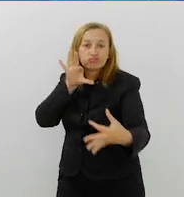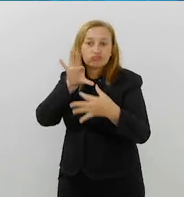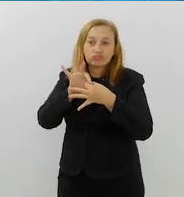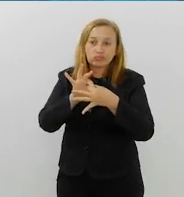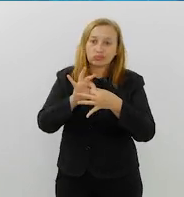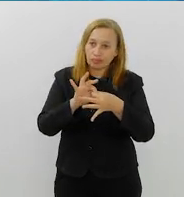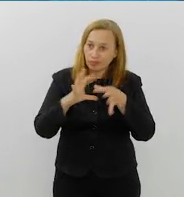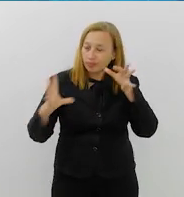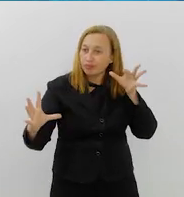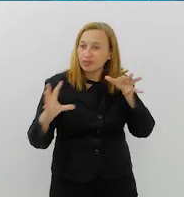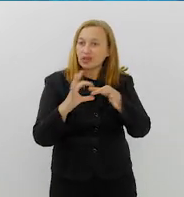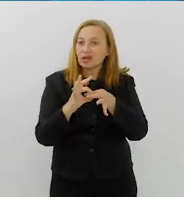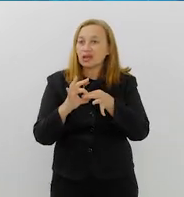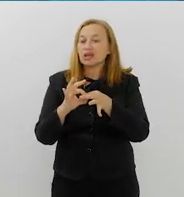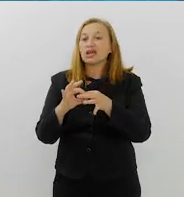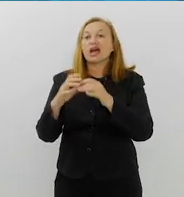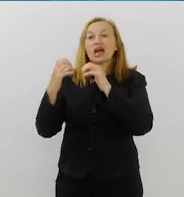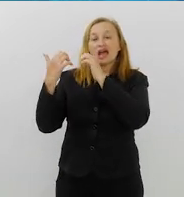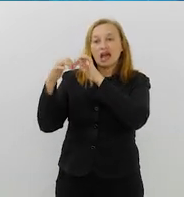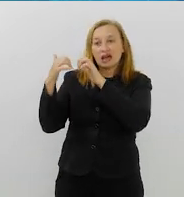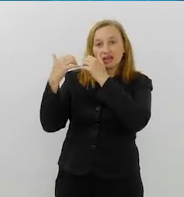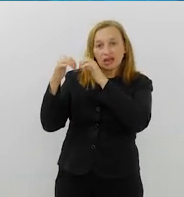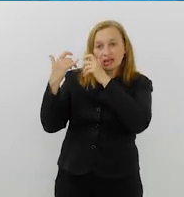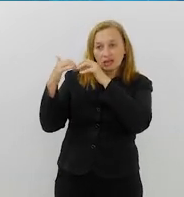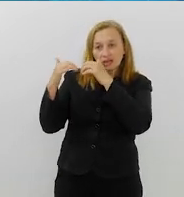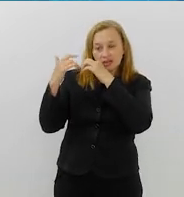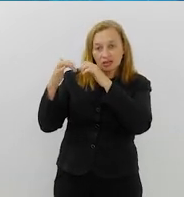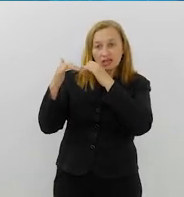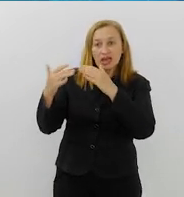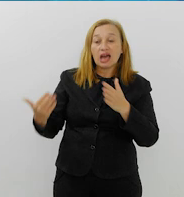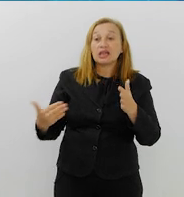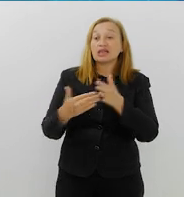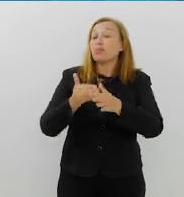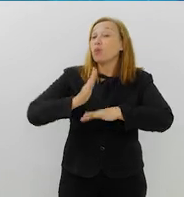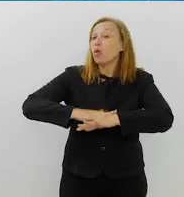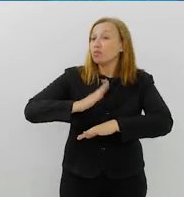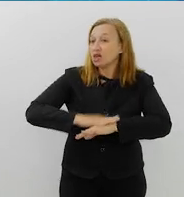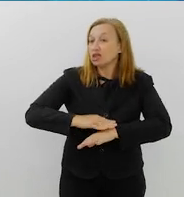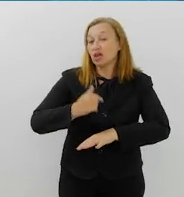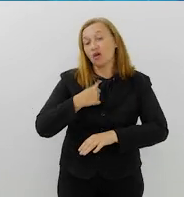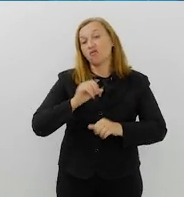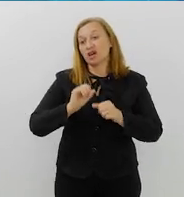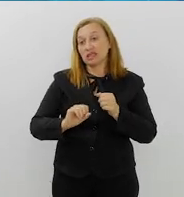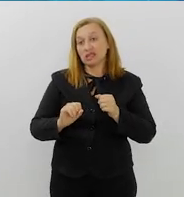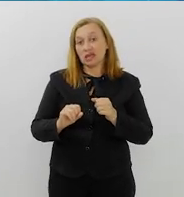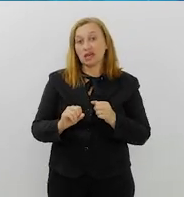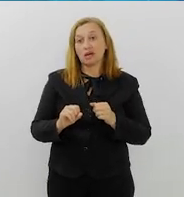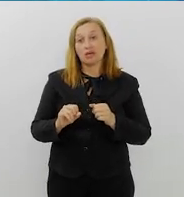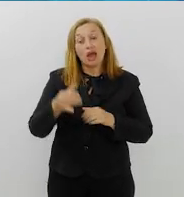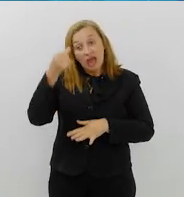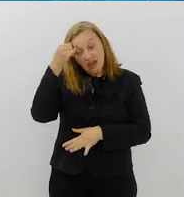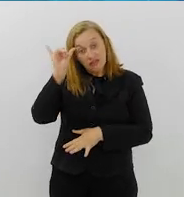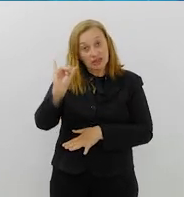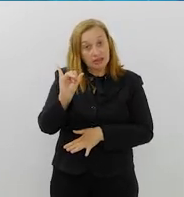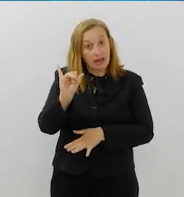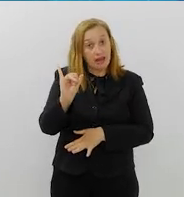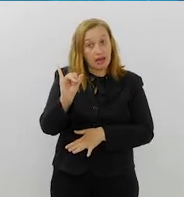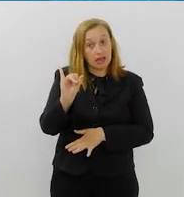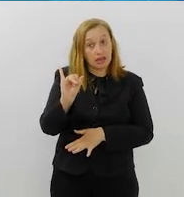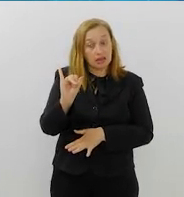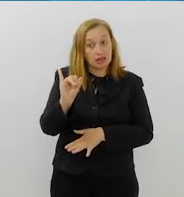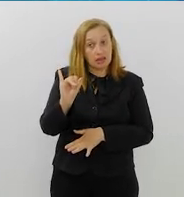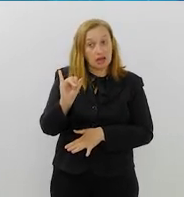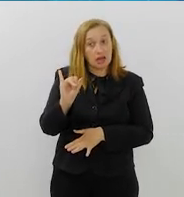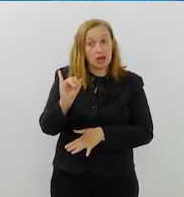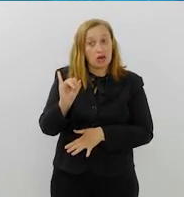essas conexões, como que funcionam as redes neurais e até que ponto, o que eu tenho que fazer para me precaver de